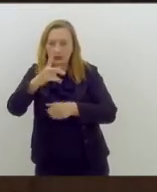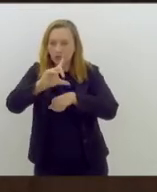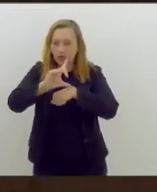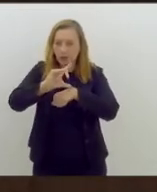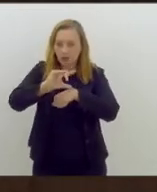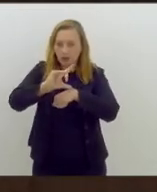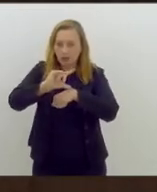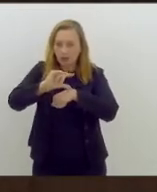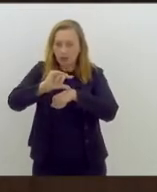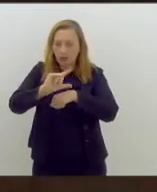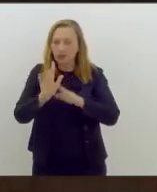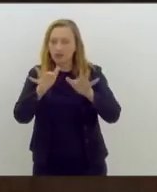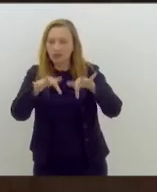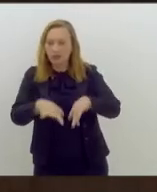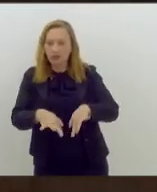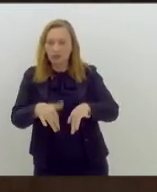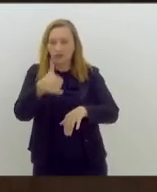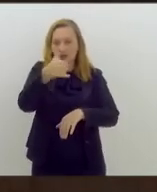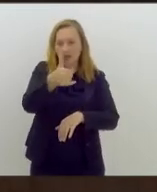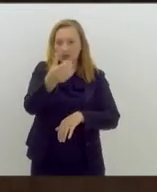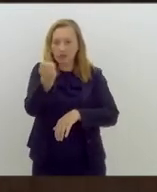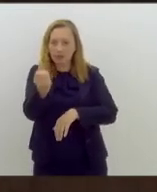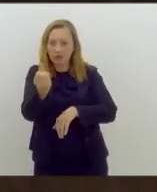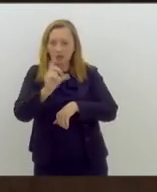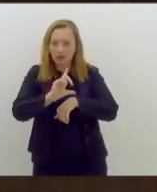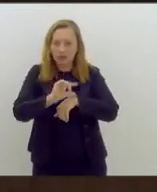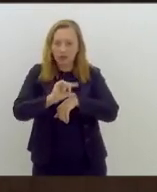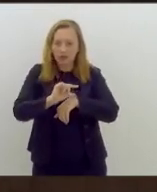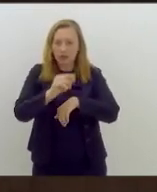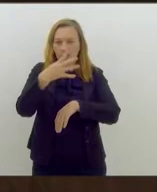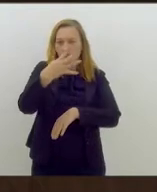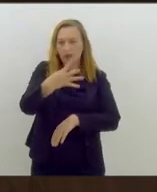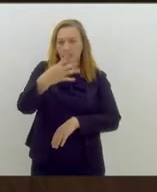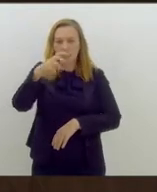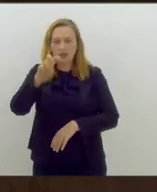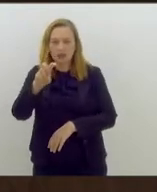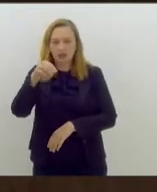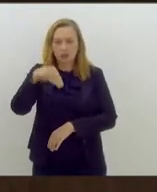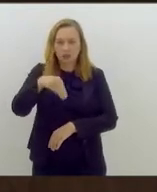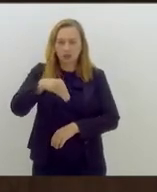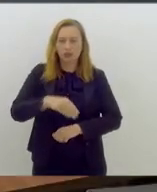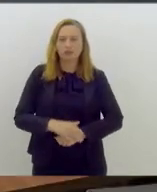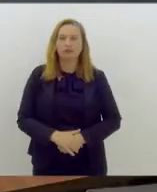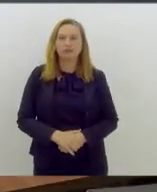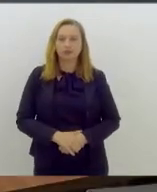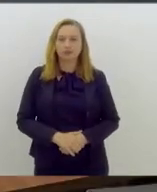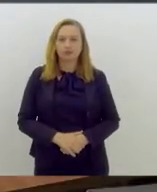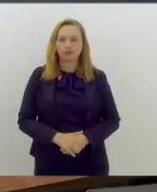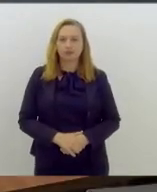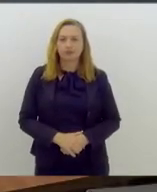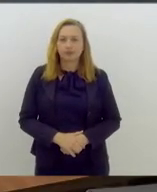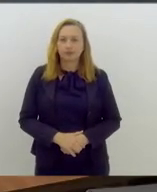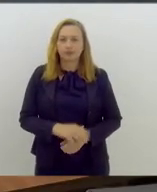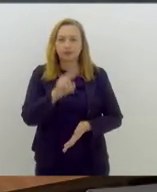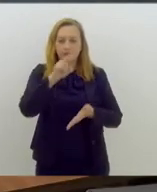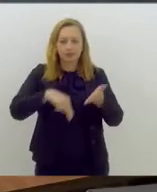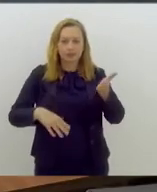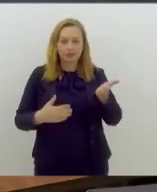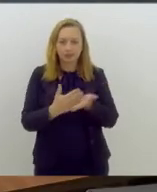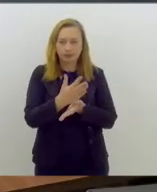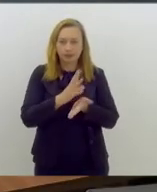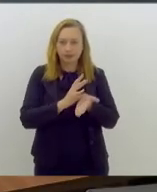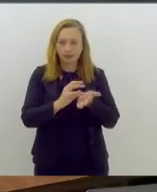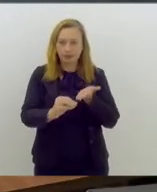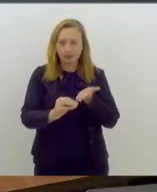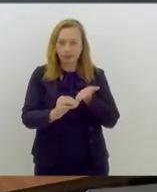horas encerrou-se às 16 horas e 45 minutos Líder